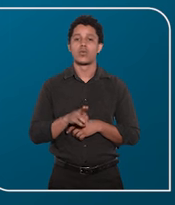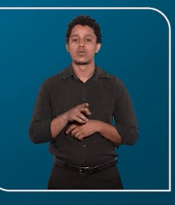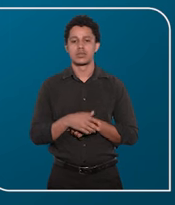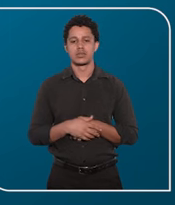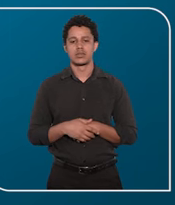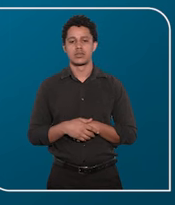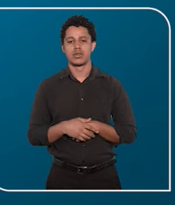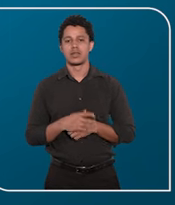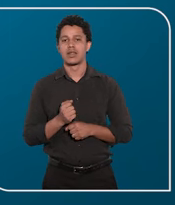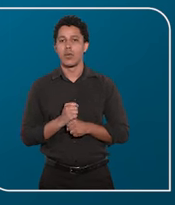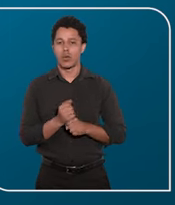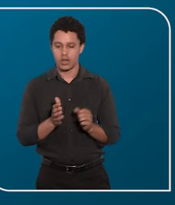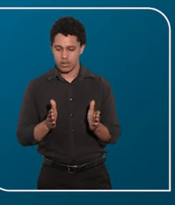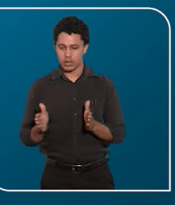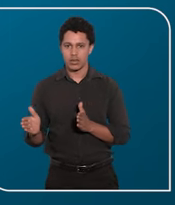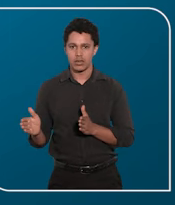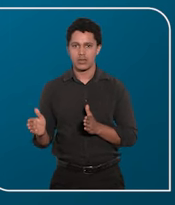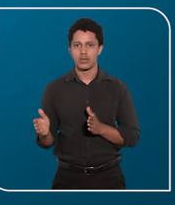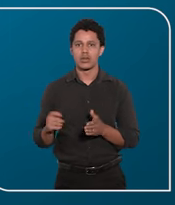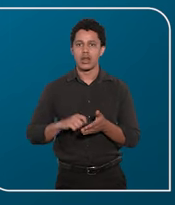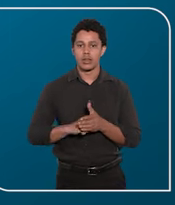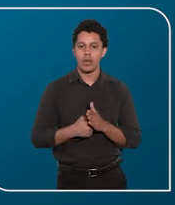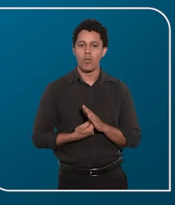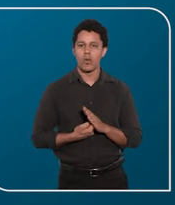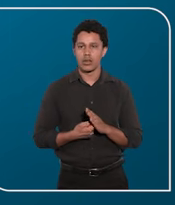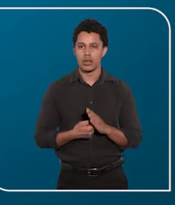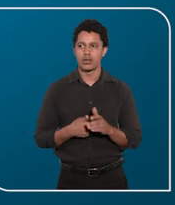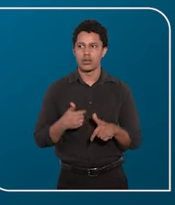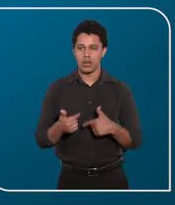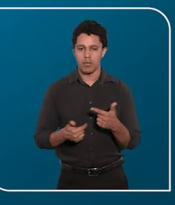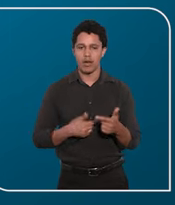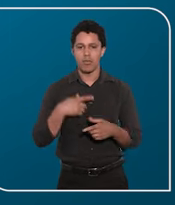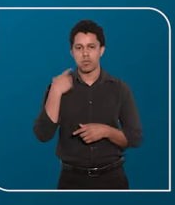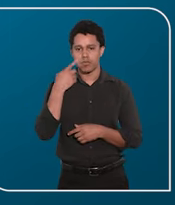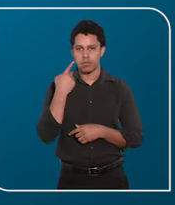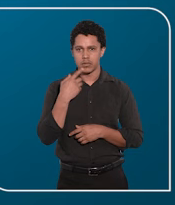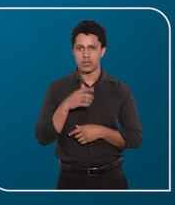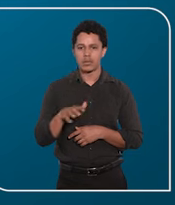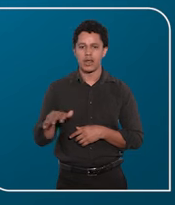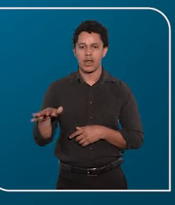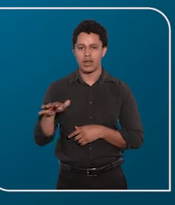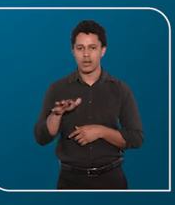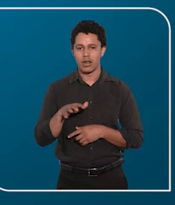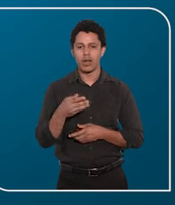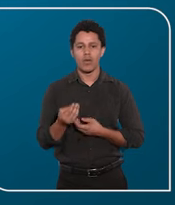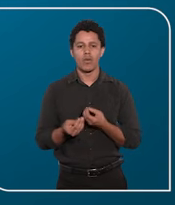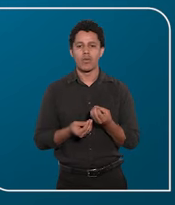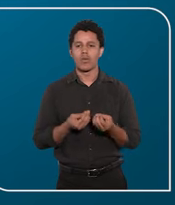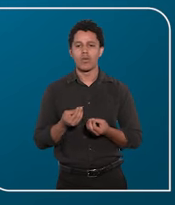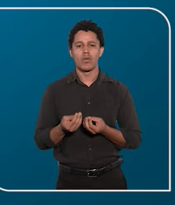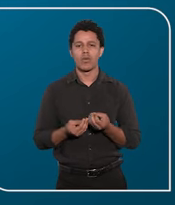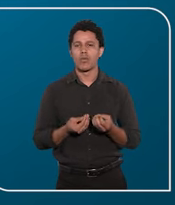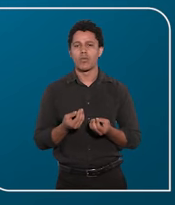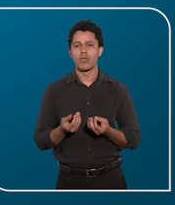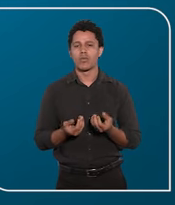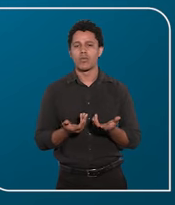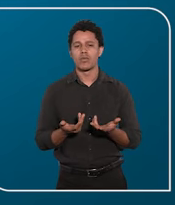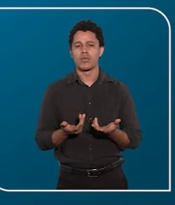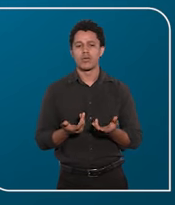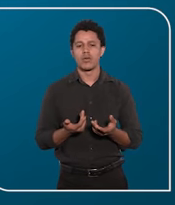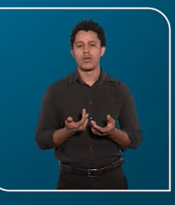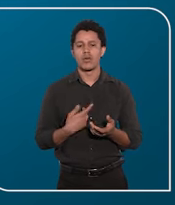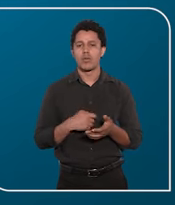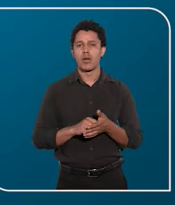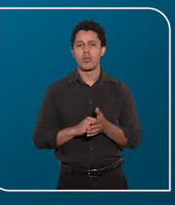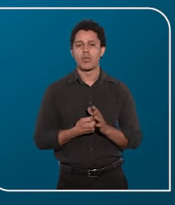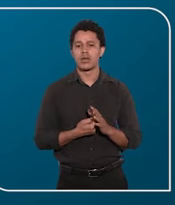da anuidade, né, do impedimento do exercício da advocacia em razão do atraso da anuidade, como se fosse uma sanção por